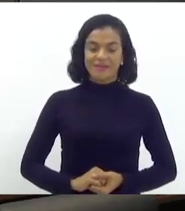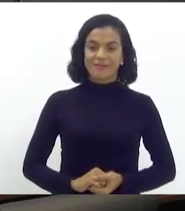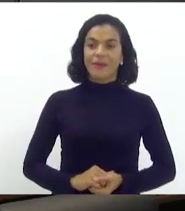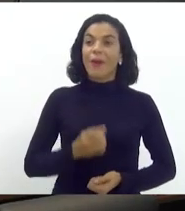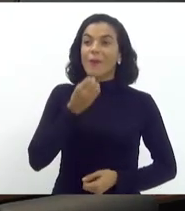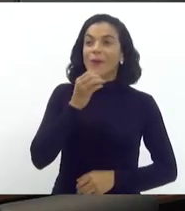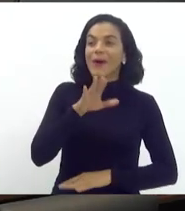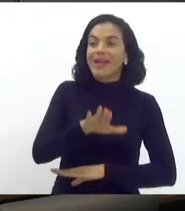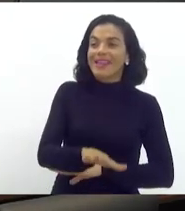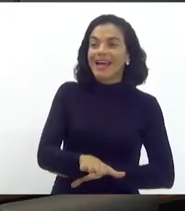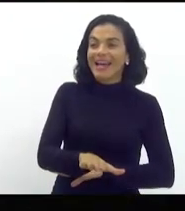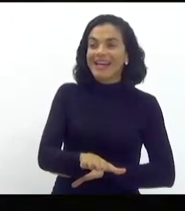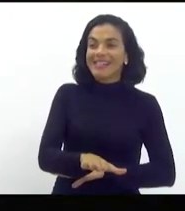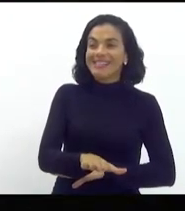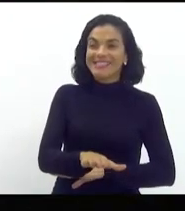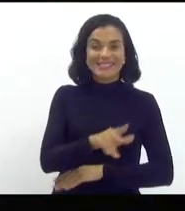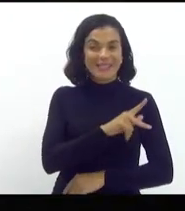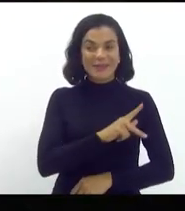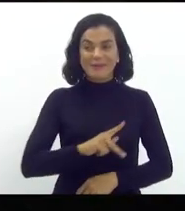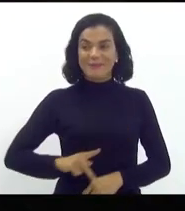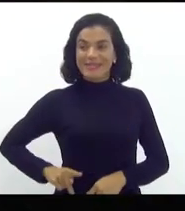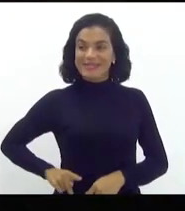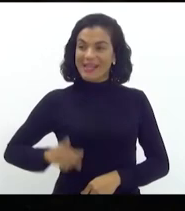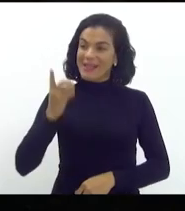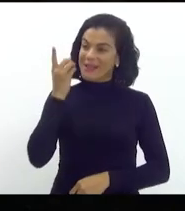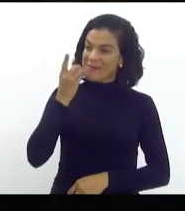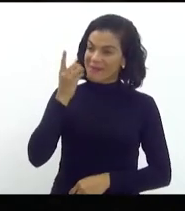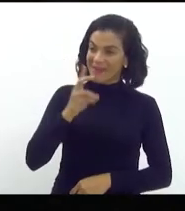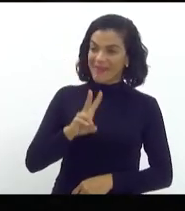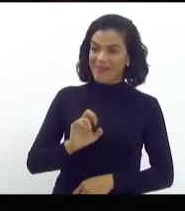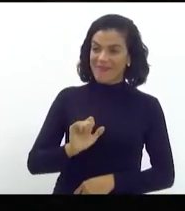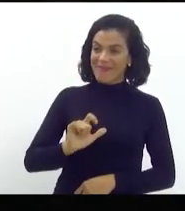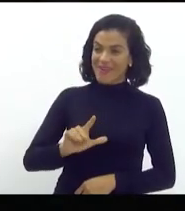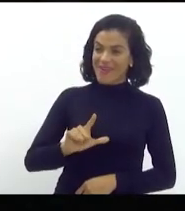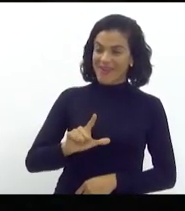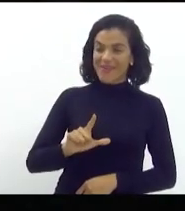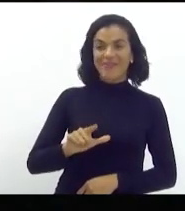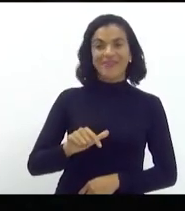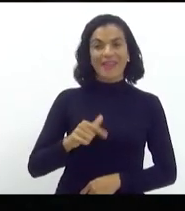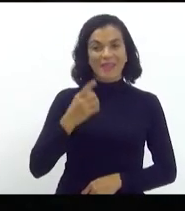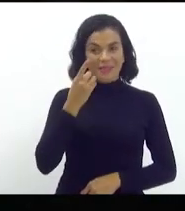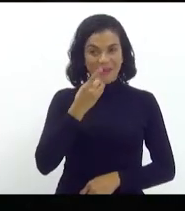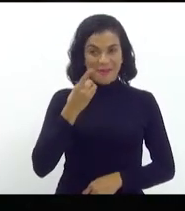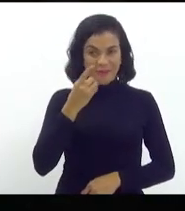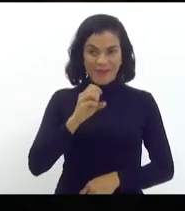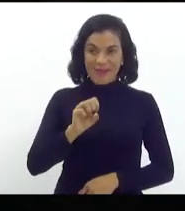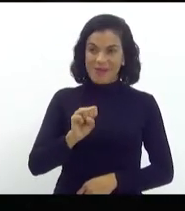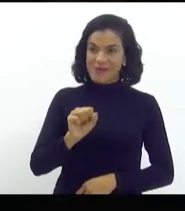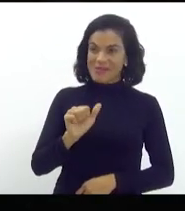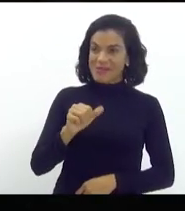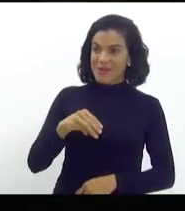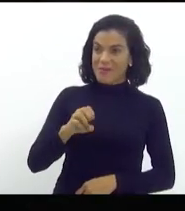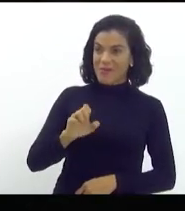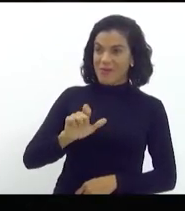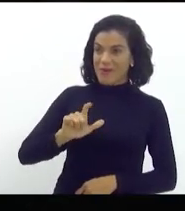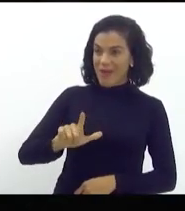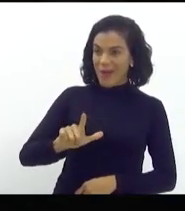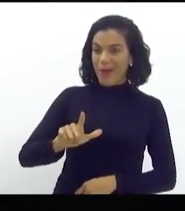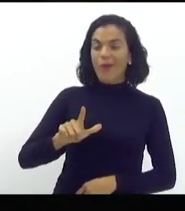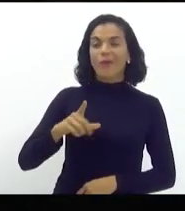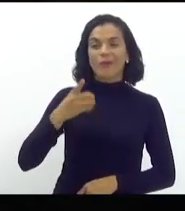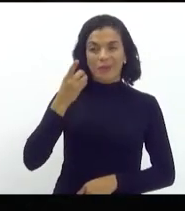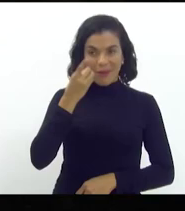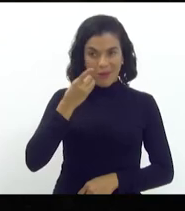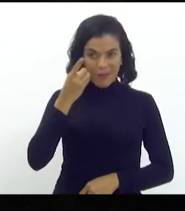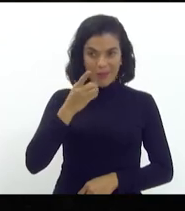Boa tarde Presidente Deputado Valdo Ceasa Deputado Samuel Malafaia Deputado